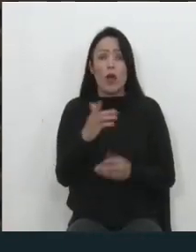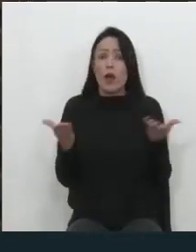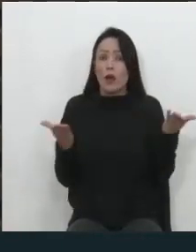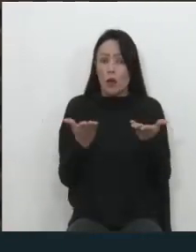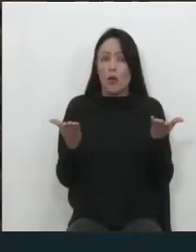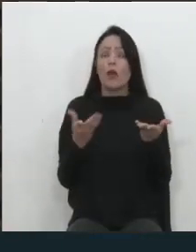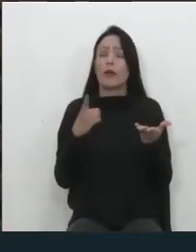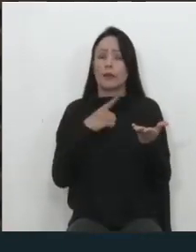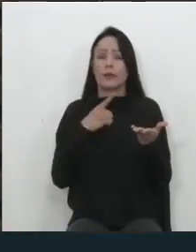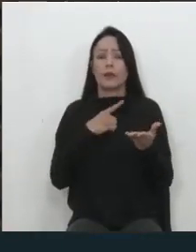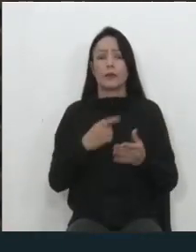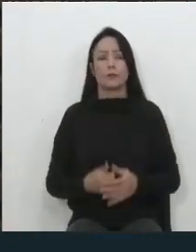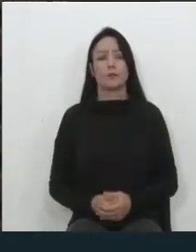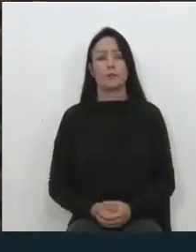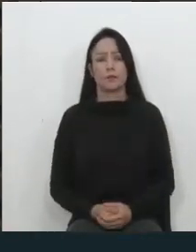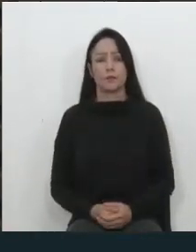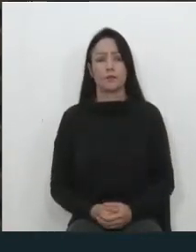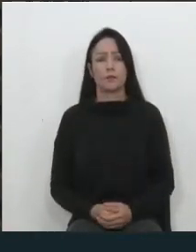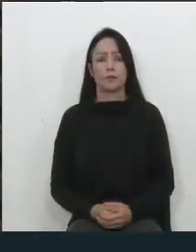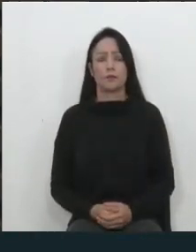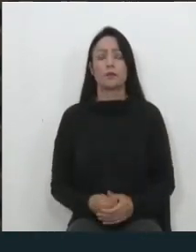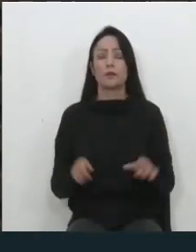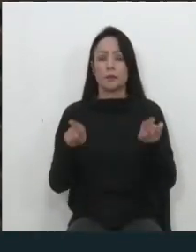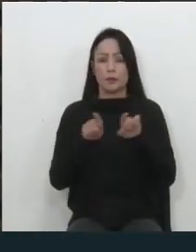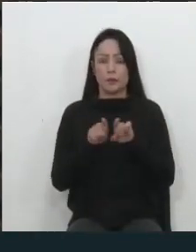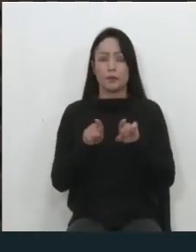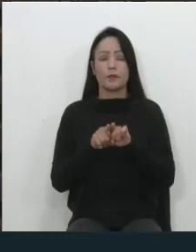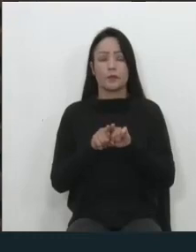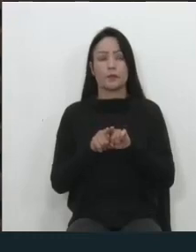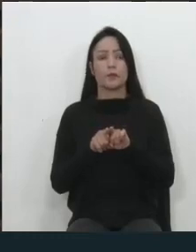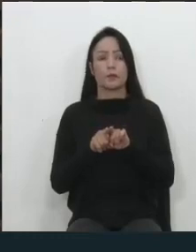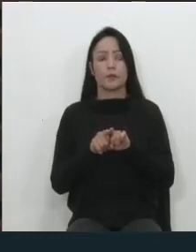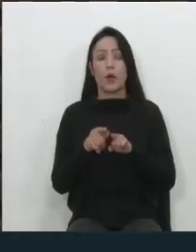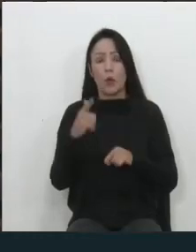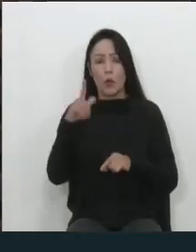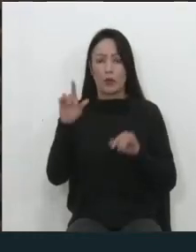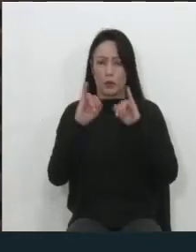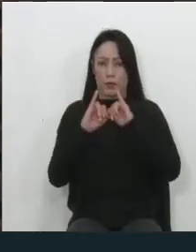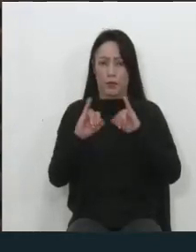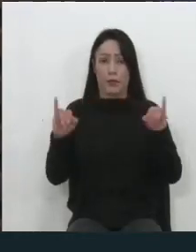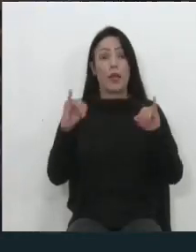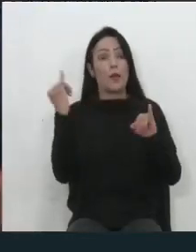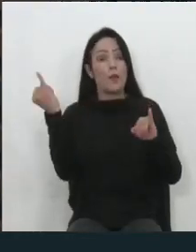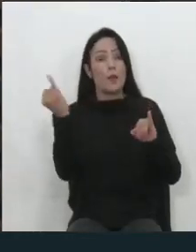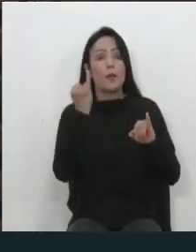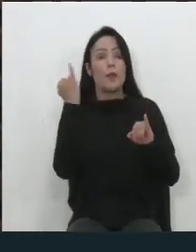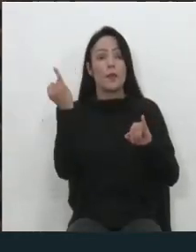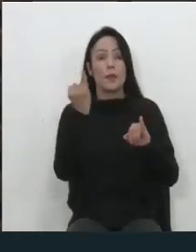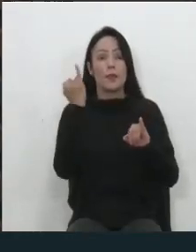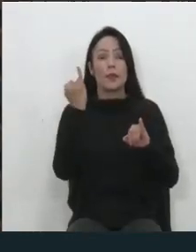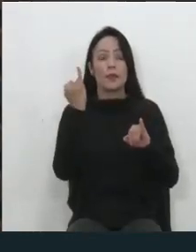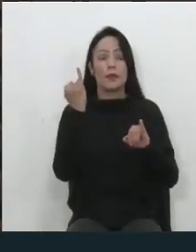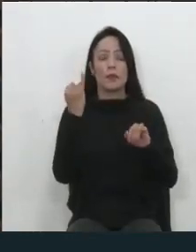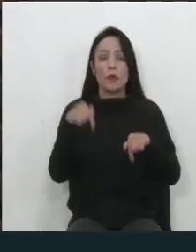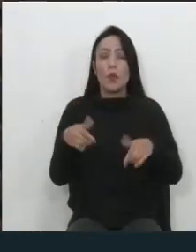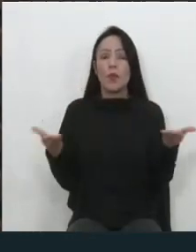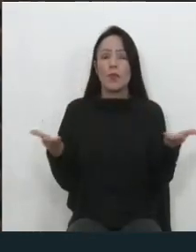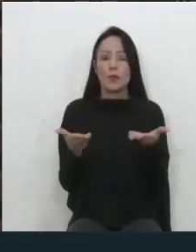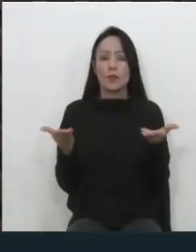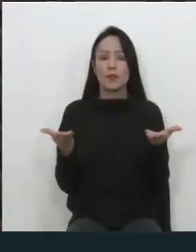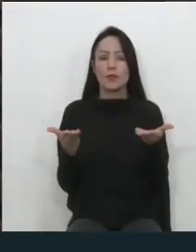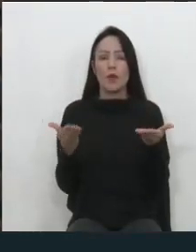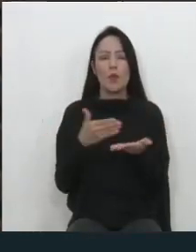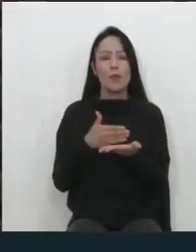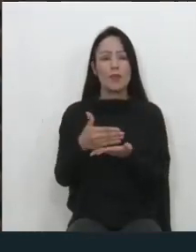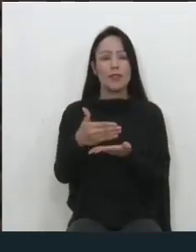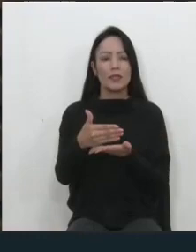ciclone. Também quero dar uma outra notícia importante, é que hoje começa a